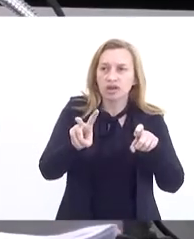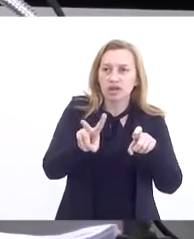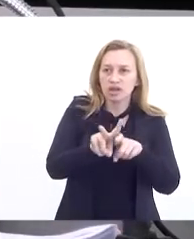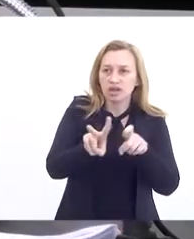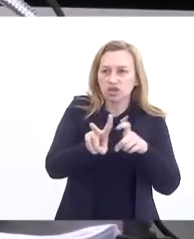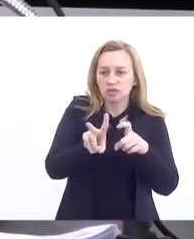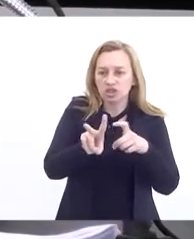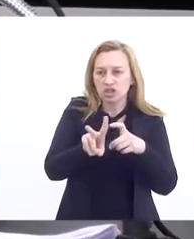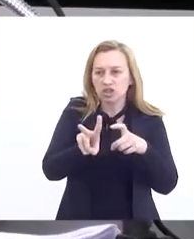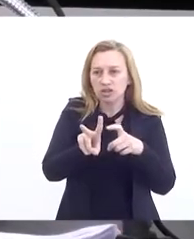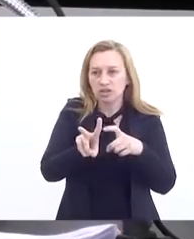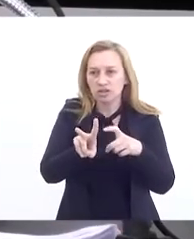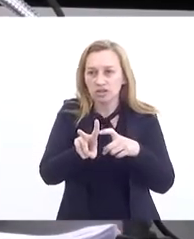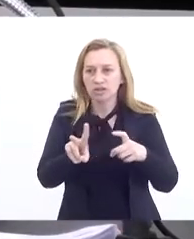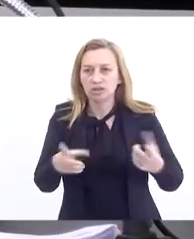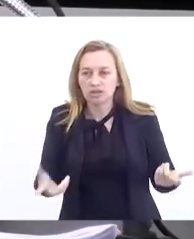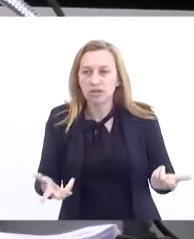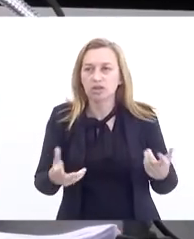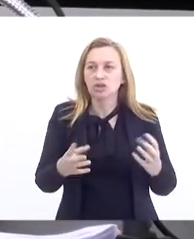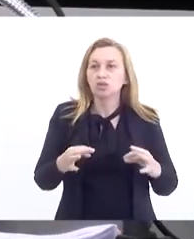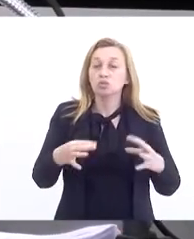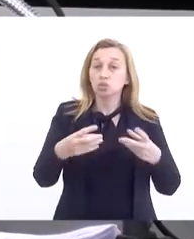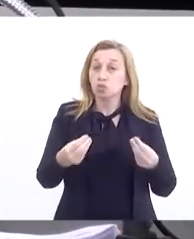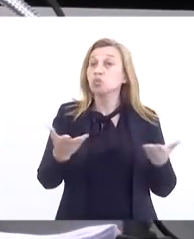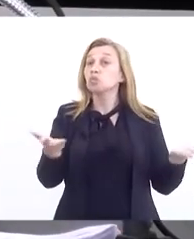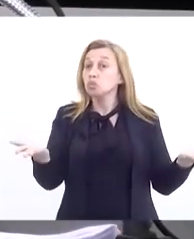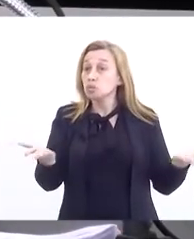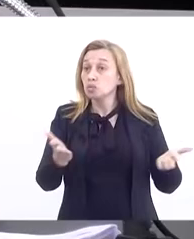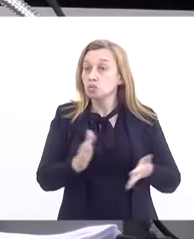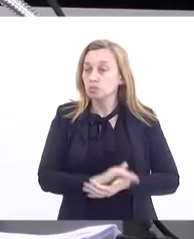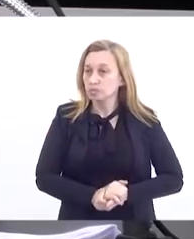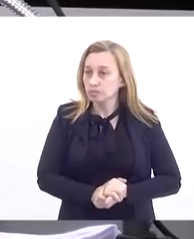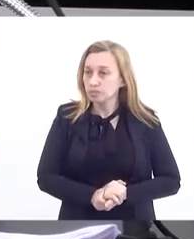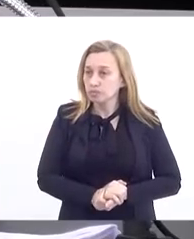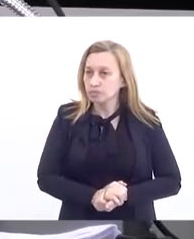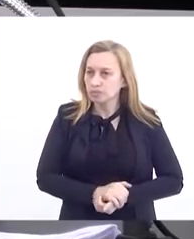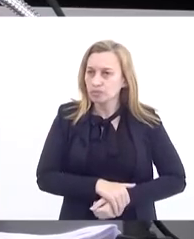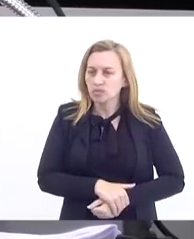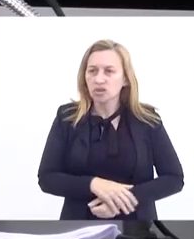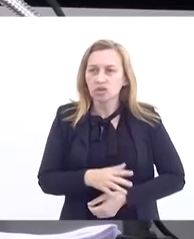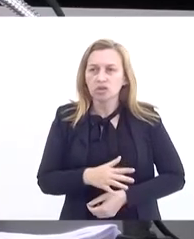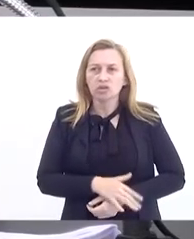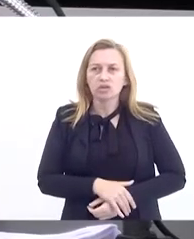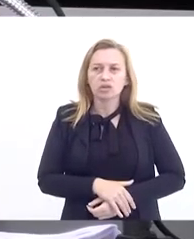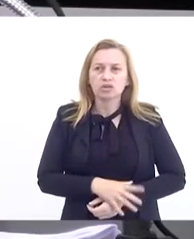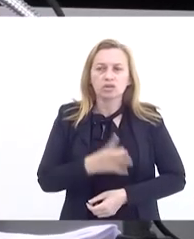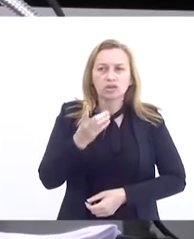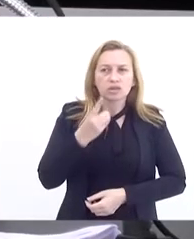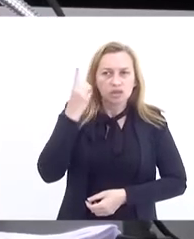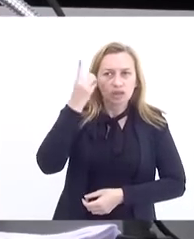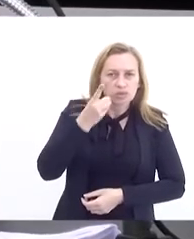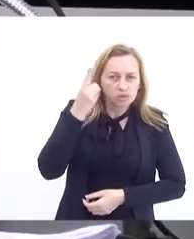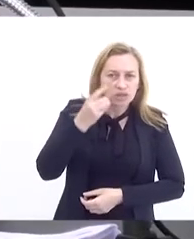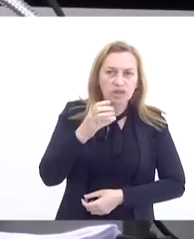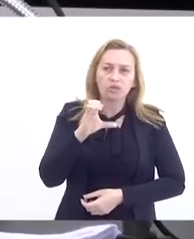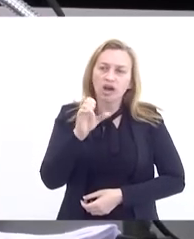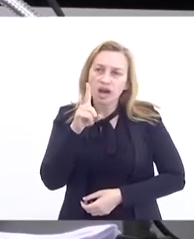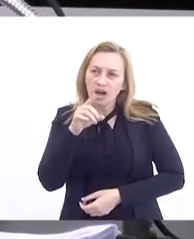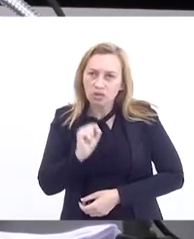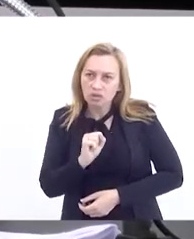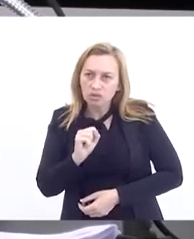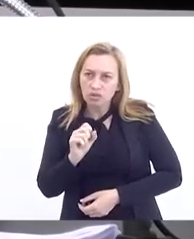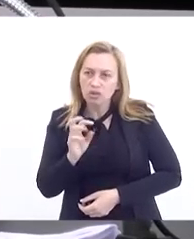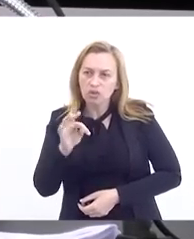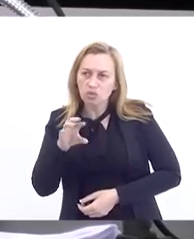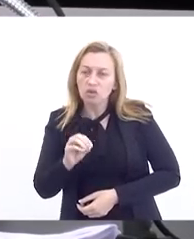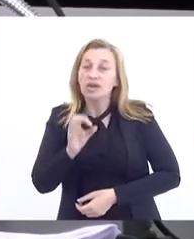isso tudo, na verdade, eu entendi o espírito desse projeto de lei do deputado delegado Carlos Augusto, é justamente